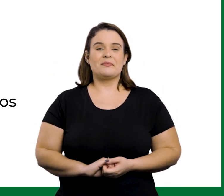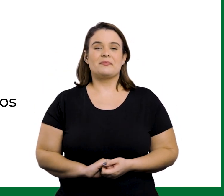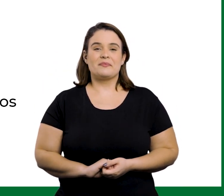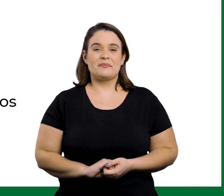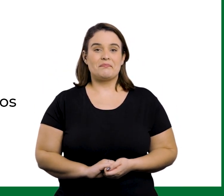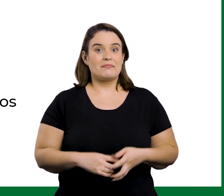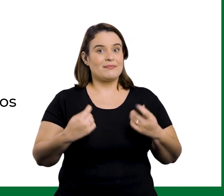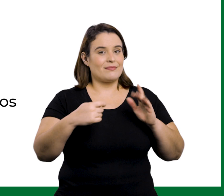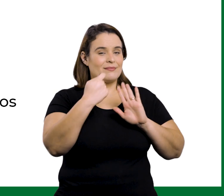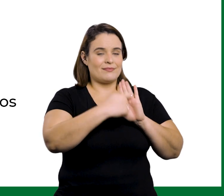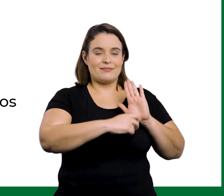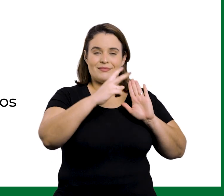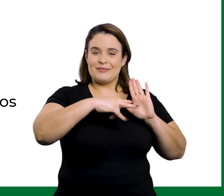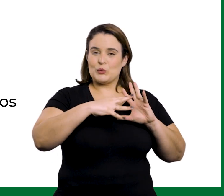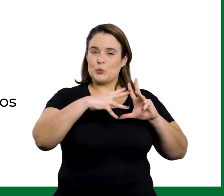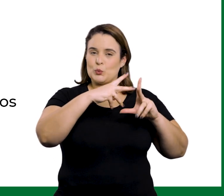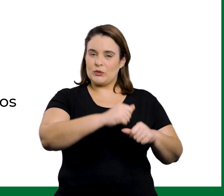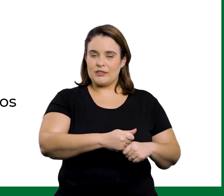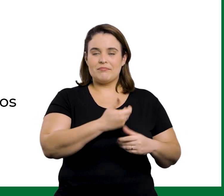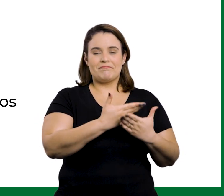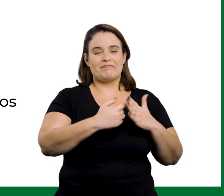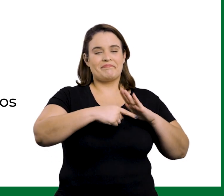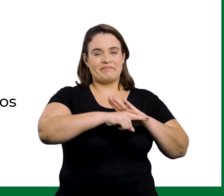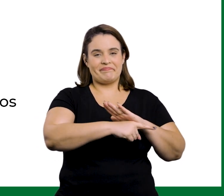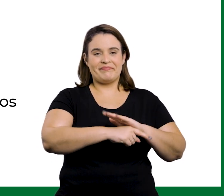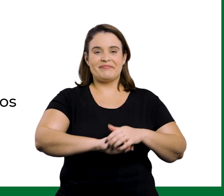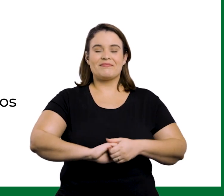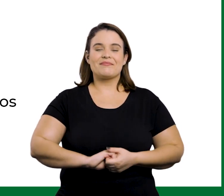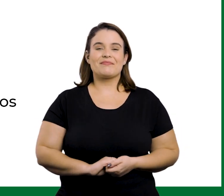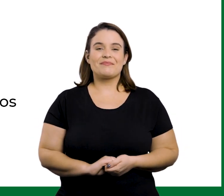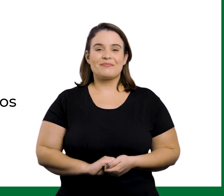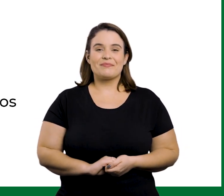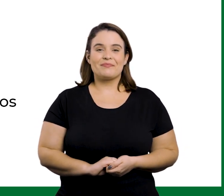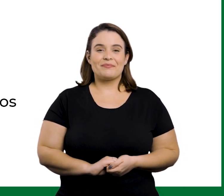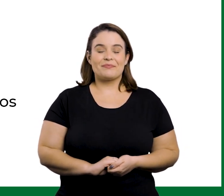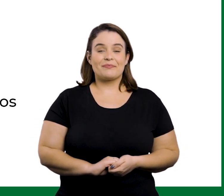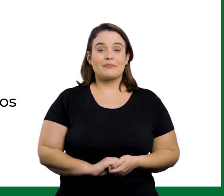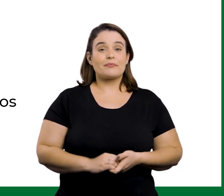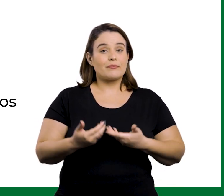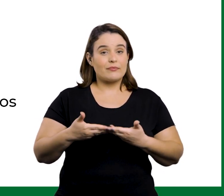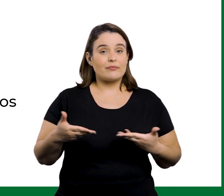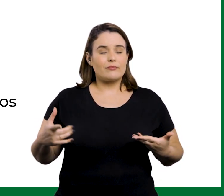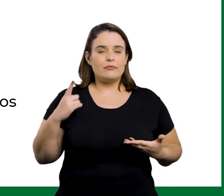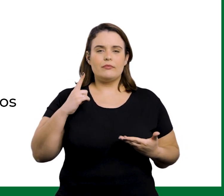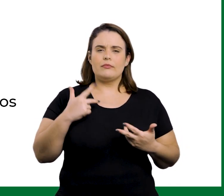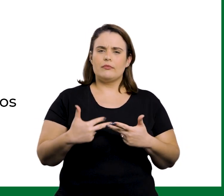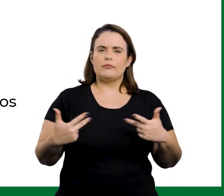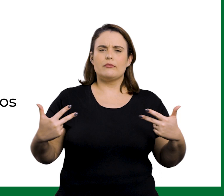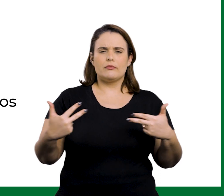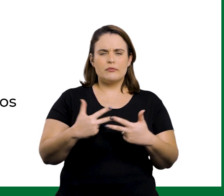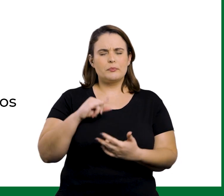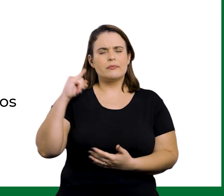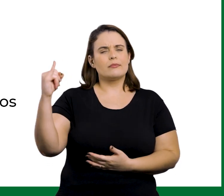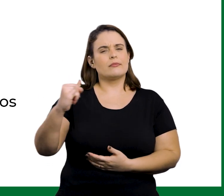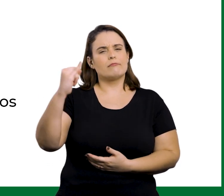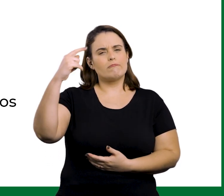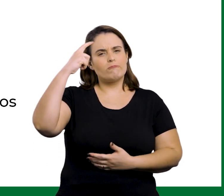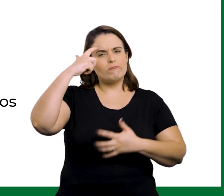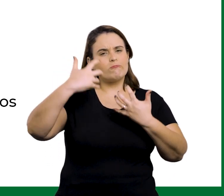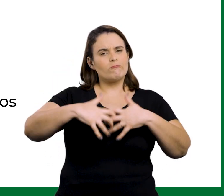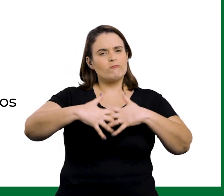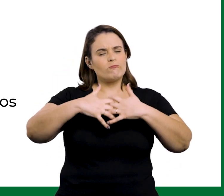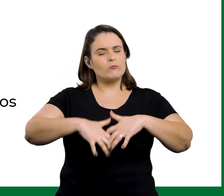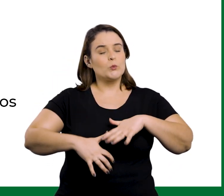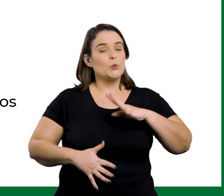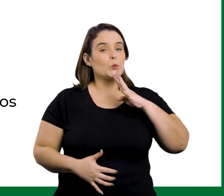Hooks. Vale a leitura do texto na íntegra para se aprofundar. Trazemos abaixo elementos importantes de